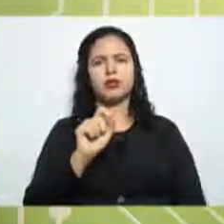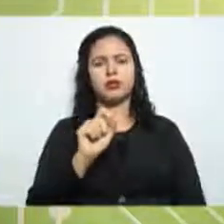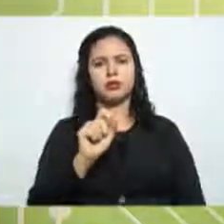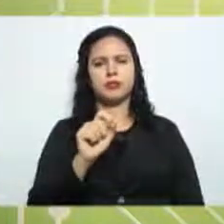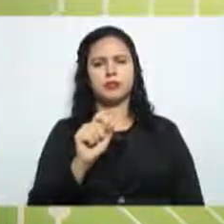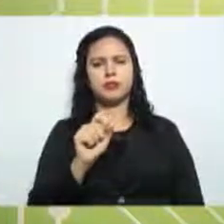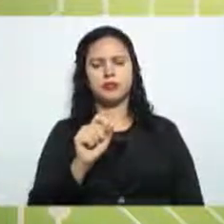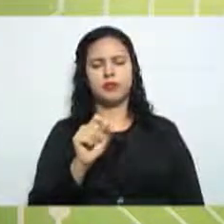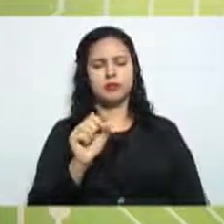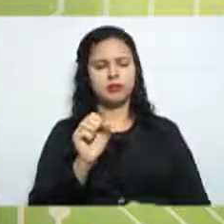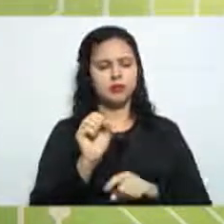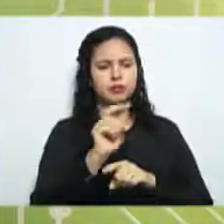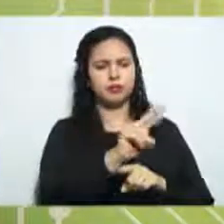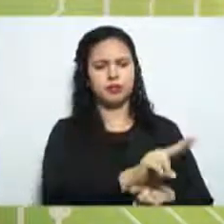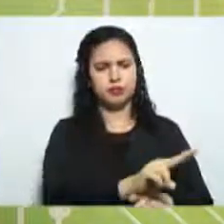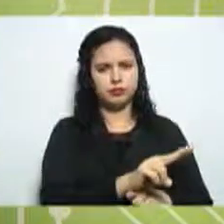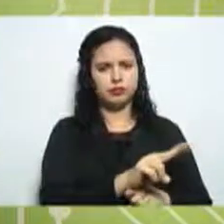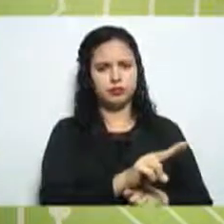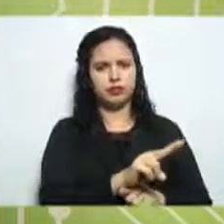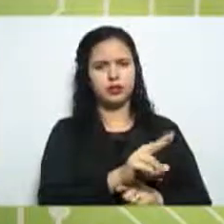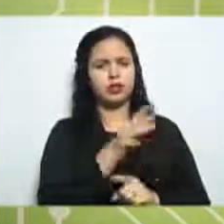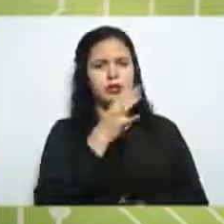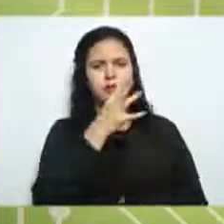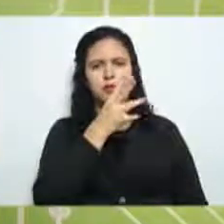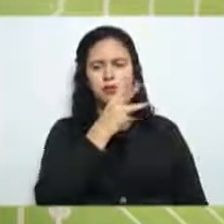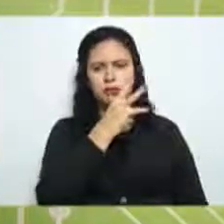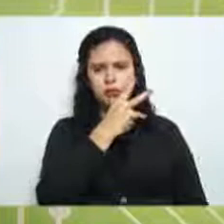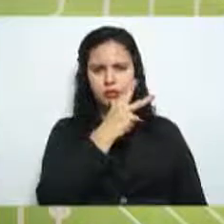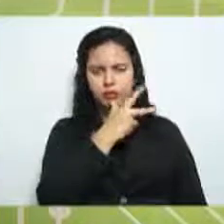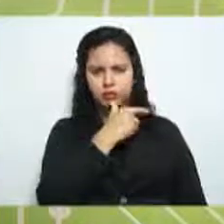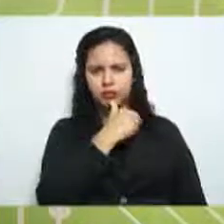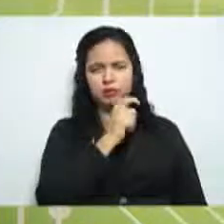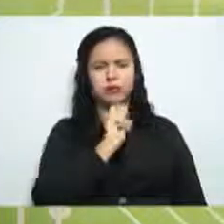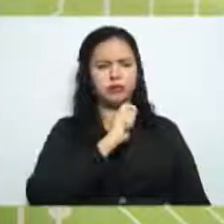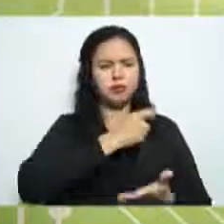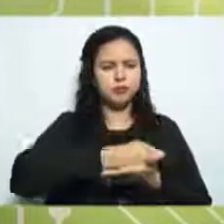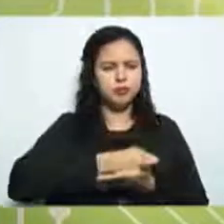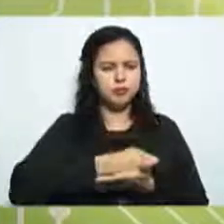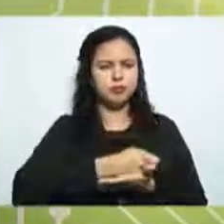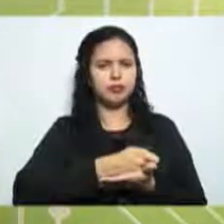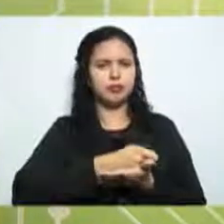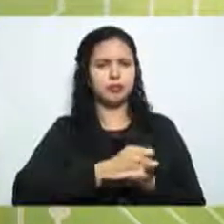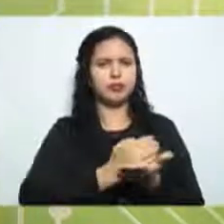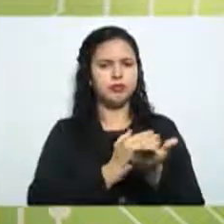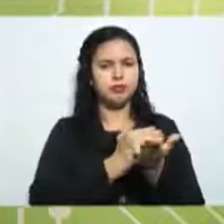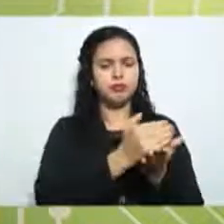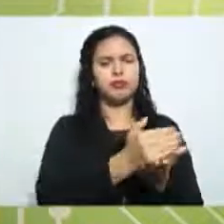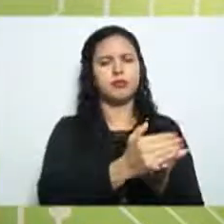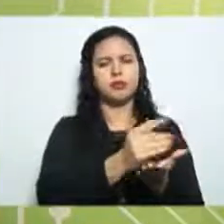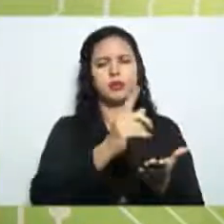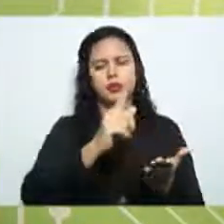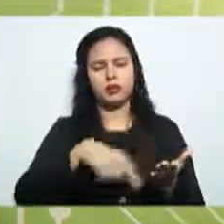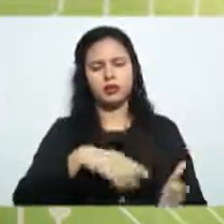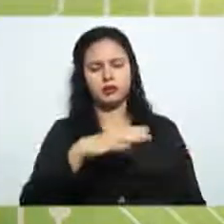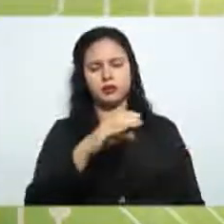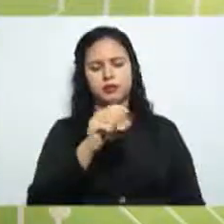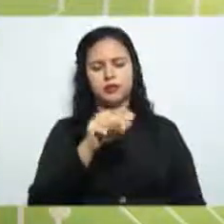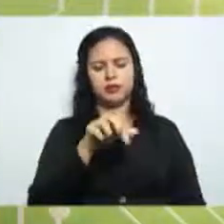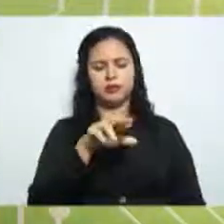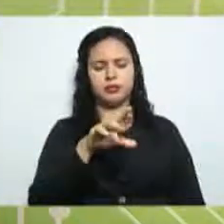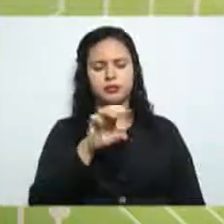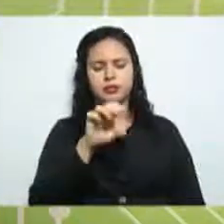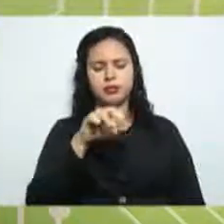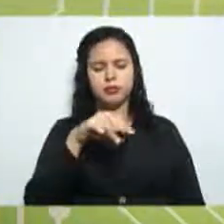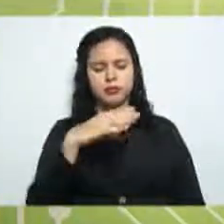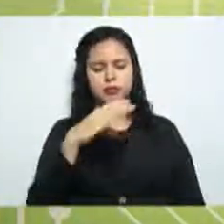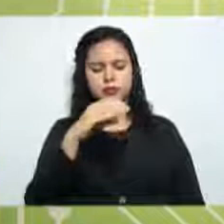assim, eu pego o empréstimo hoje, eu demoro um tempo para pagar a primeira parcela. Esse tempo é o tempo que a gente chama de carência, né? Posso ficar 1 ano, às